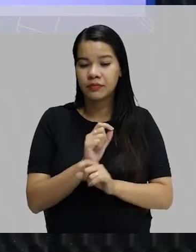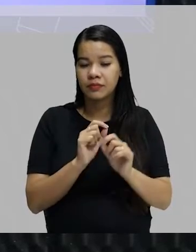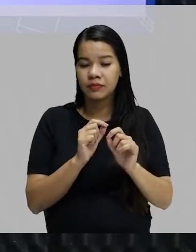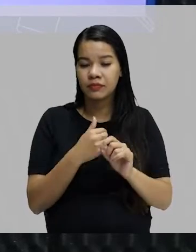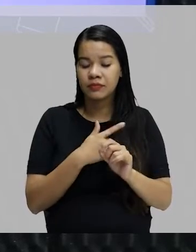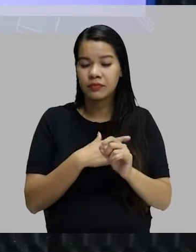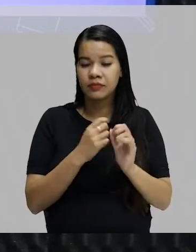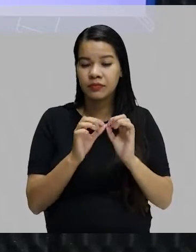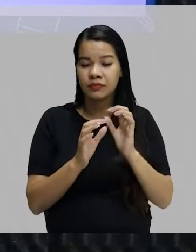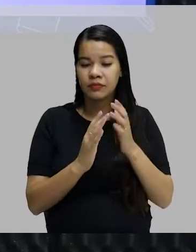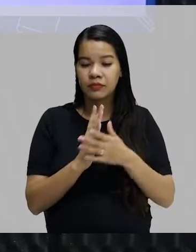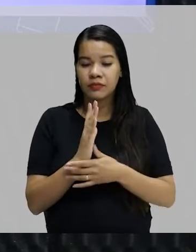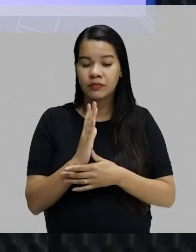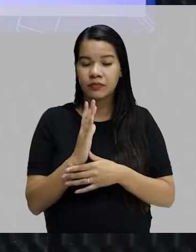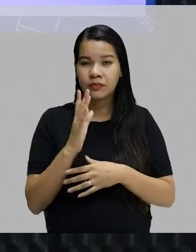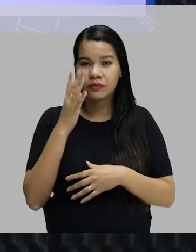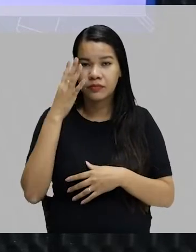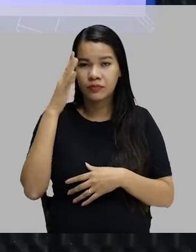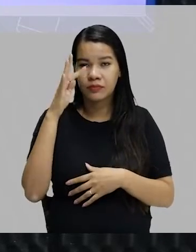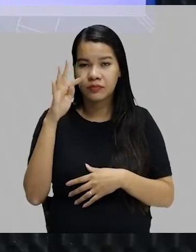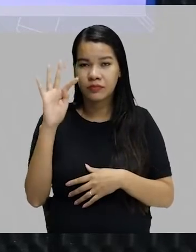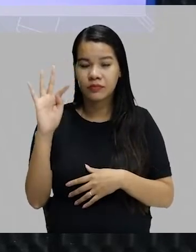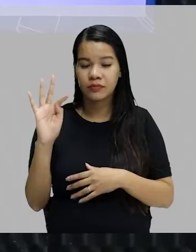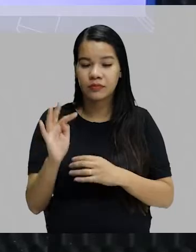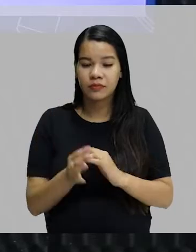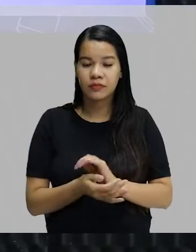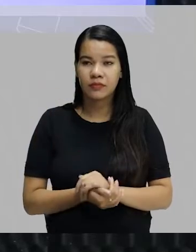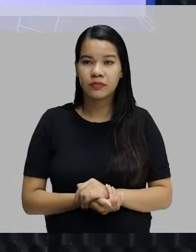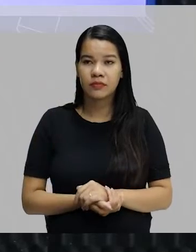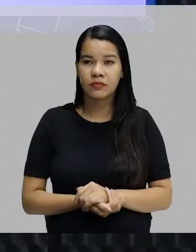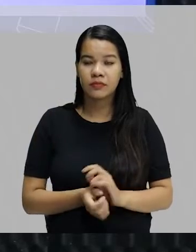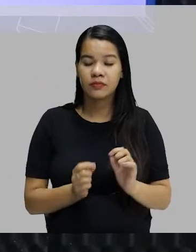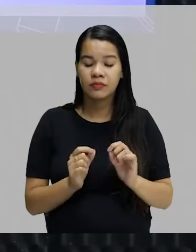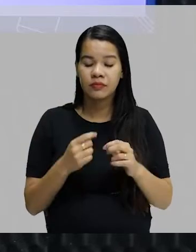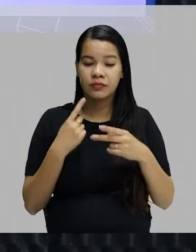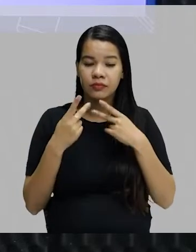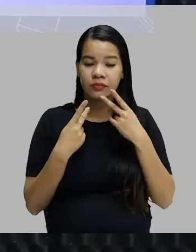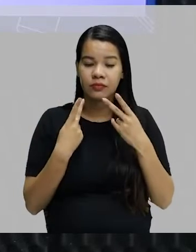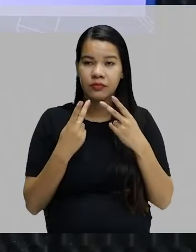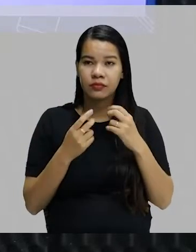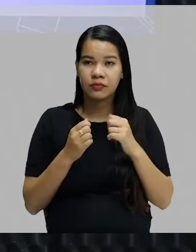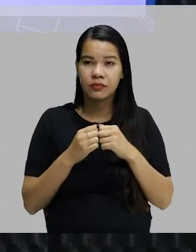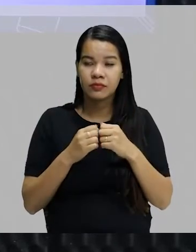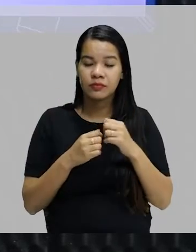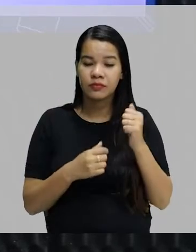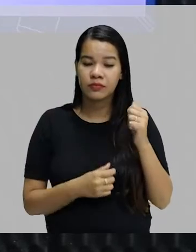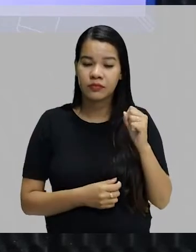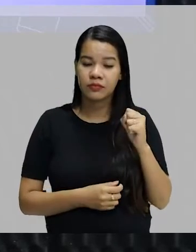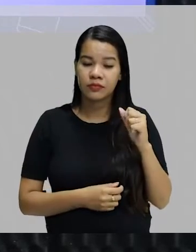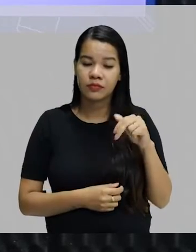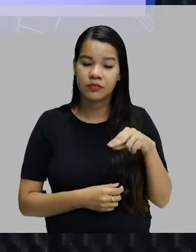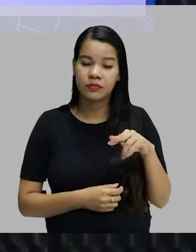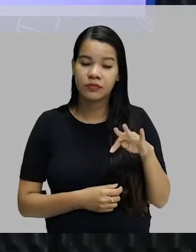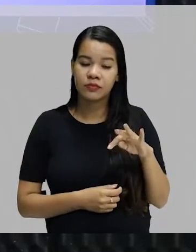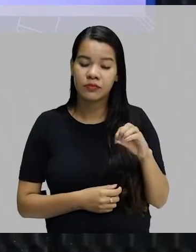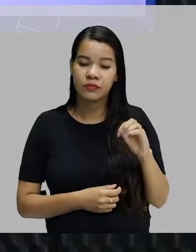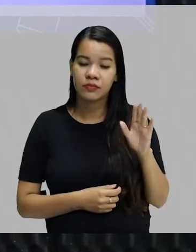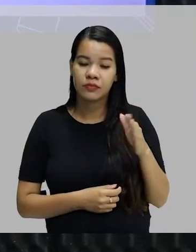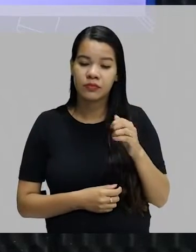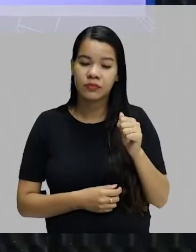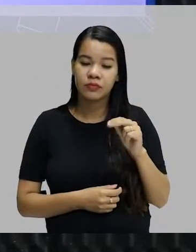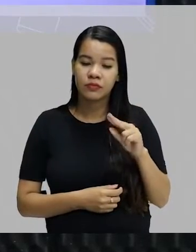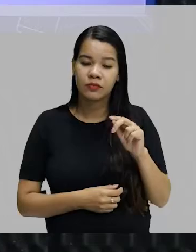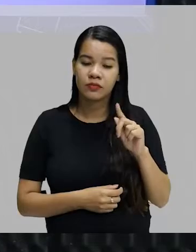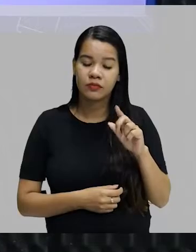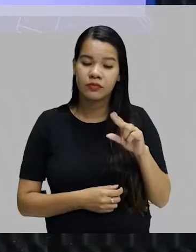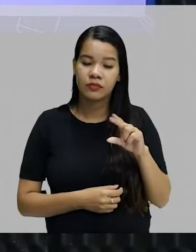que é elaborado dentro da teoria, né, da lei da patrística, que trata com Santo Agostinho na Idade Média, portanto, né,